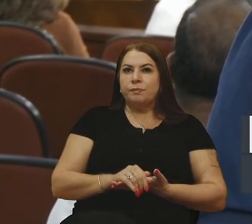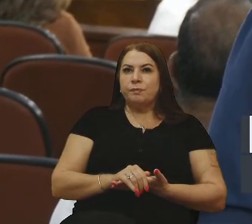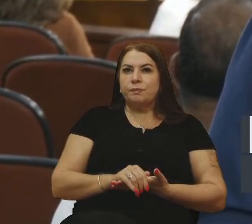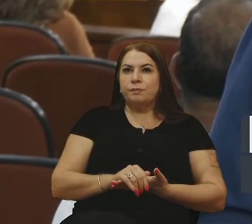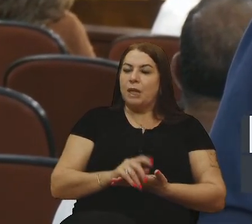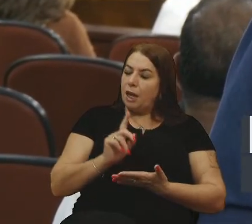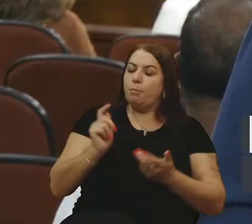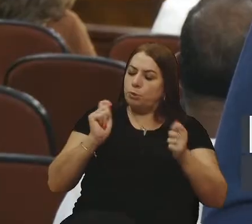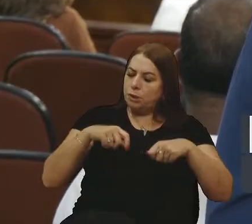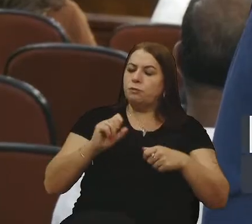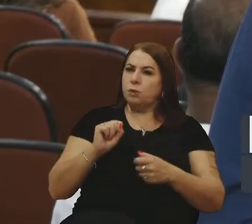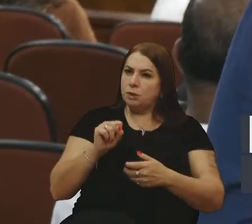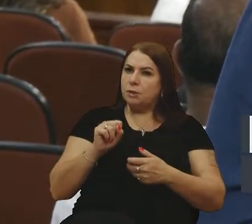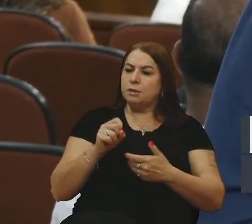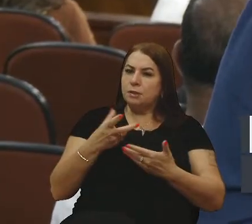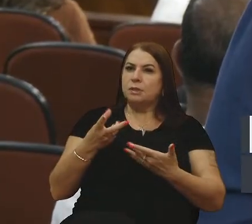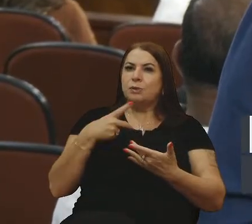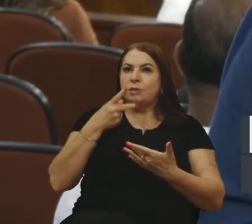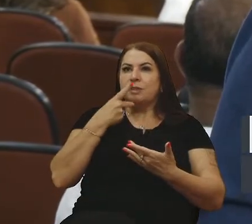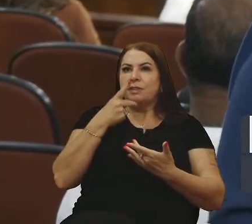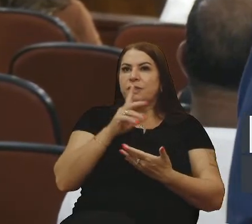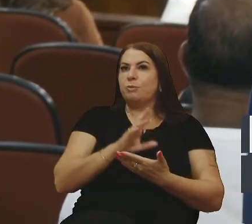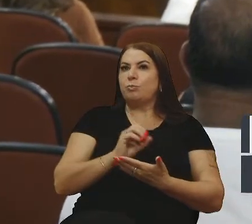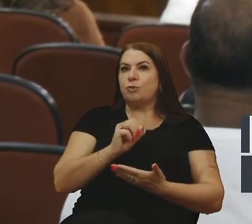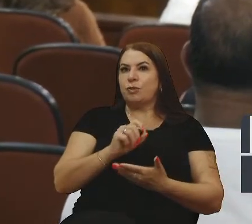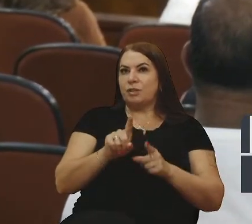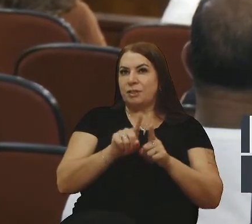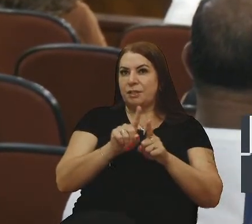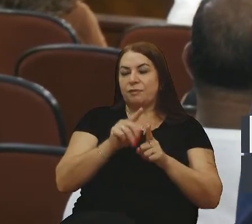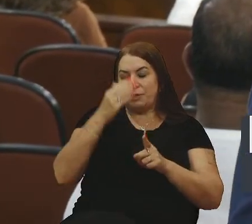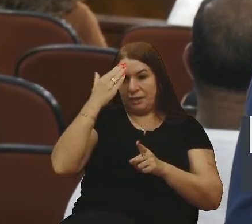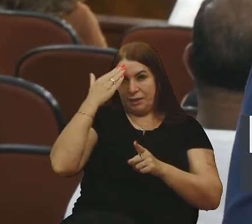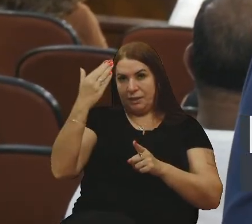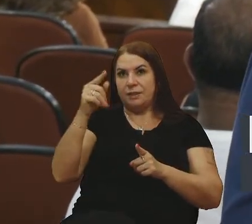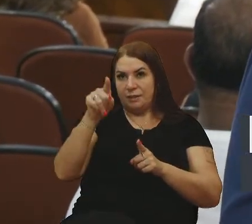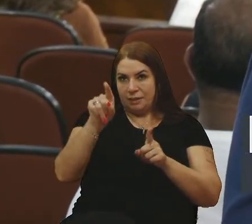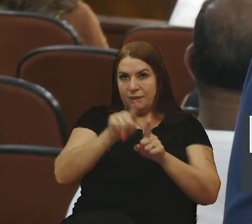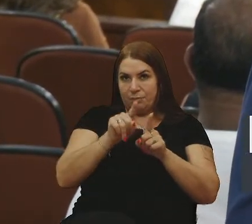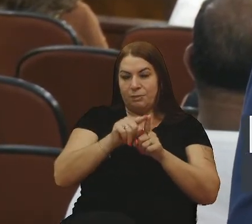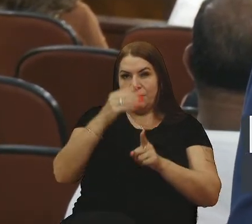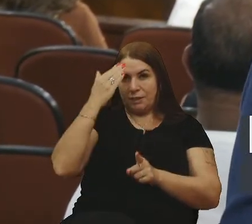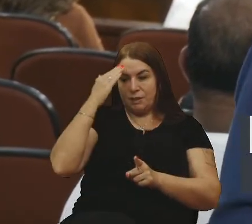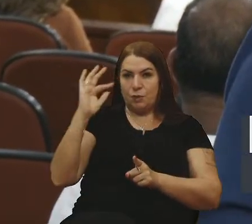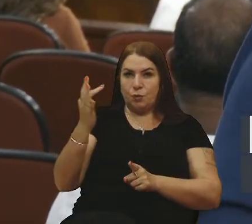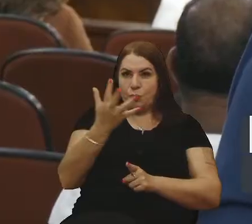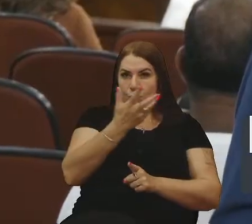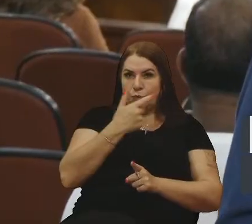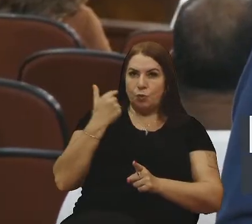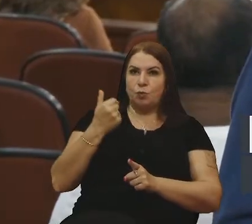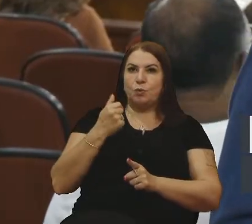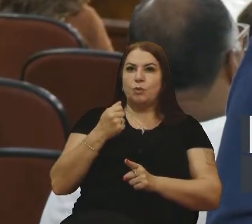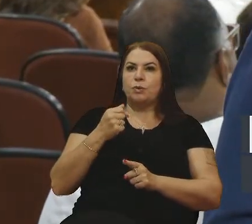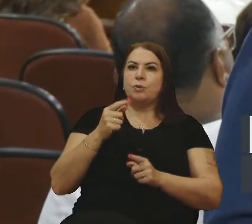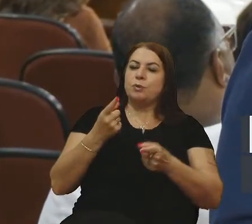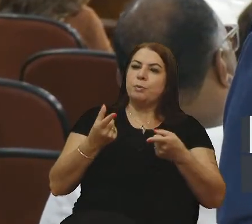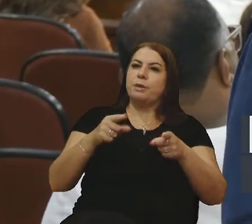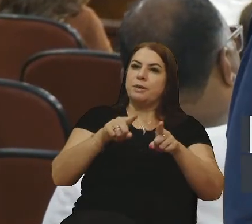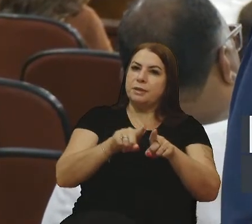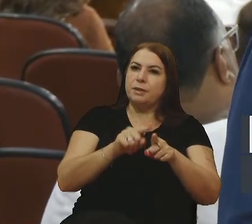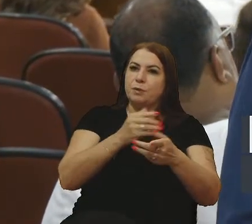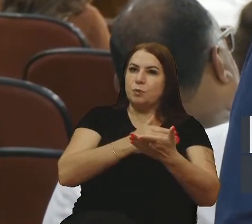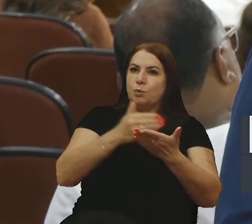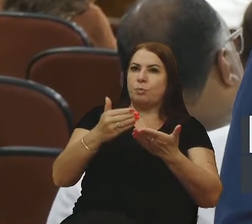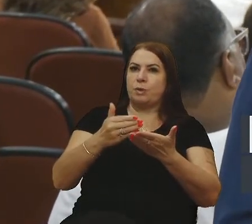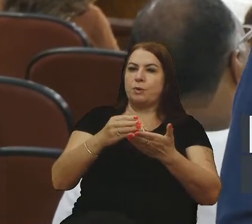É possível. E eu queria aqui também, eu não poderia deixar, vou fazer esse agradecimento ali, agradecer a todos os nossos parceiros que desde o início